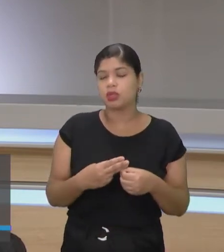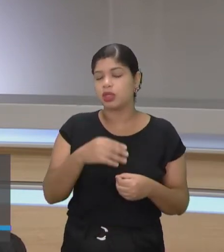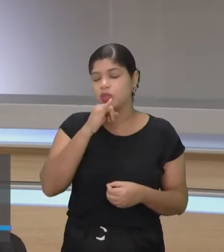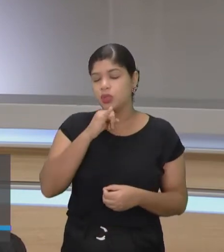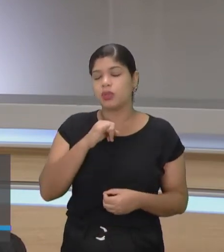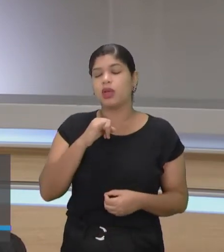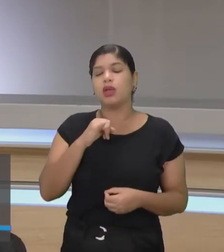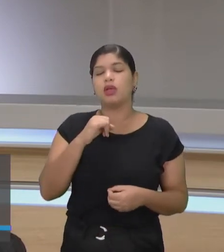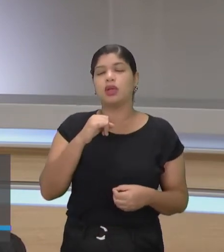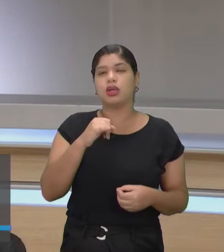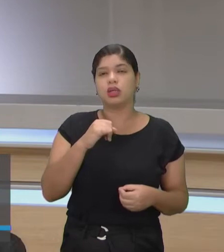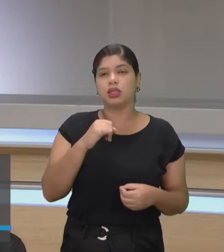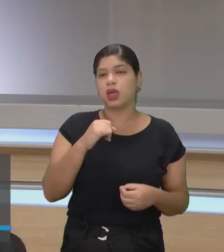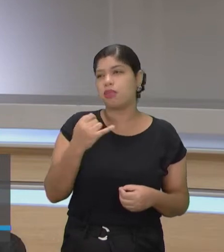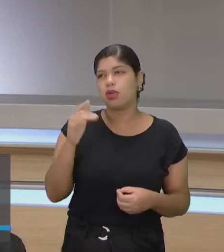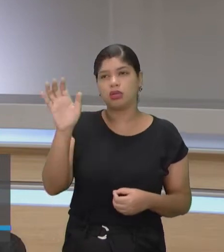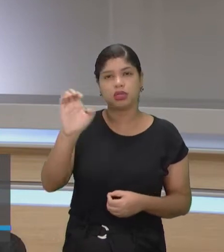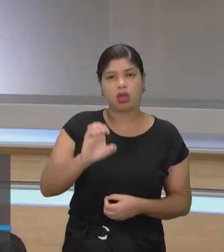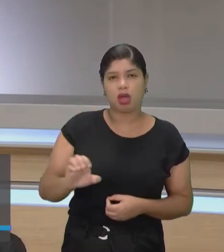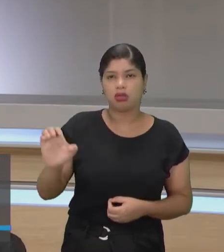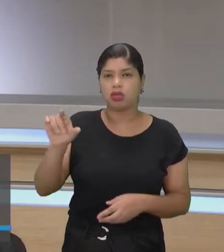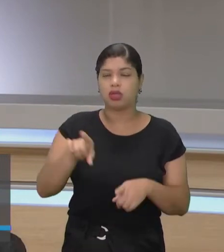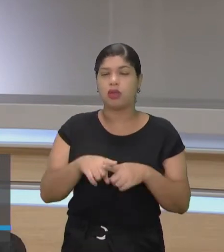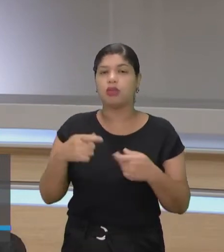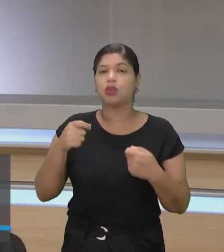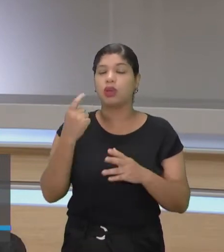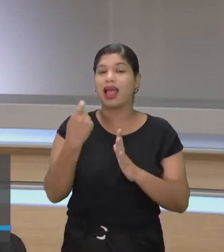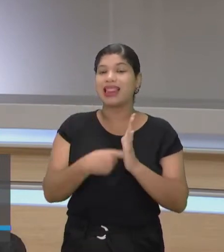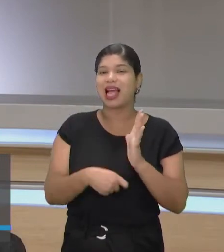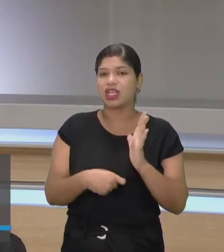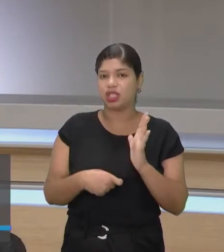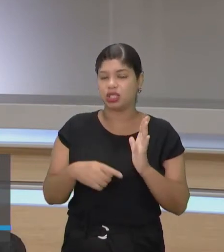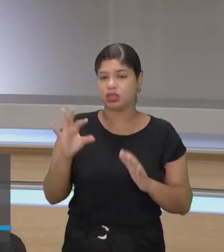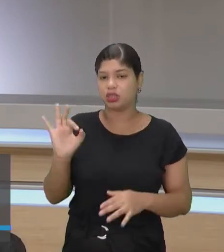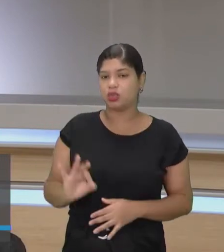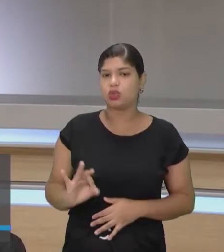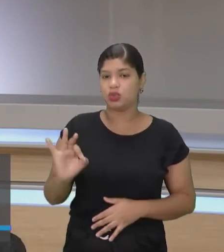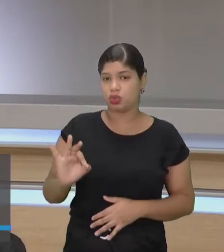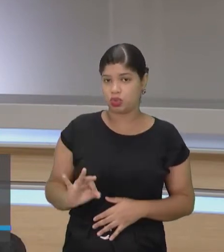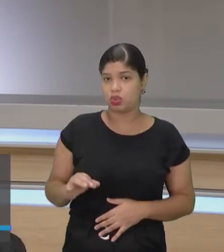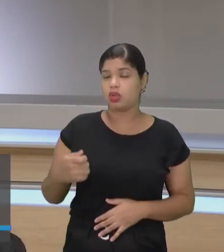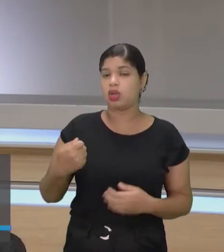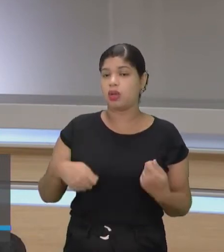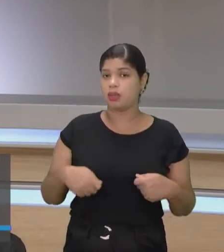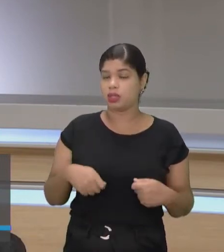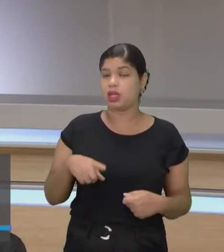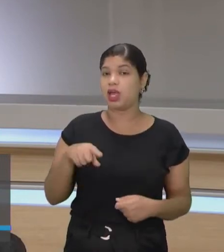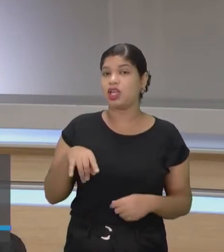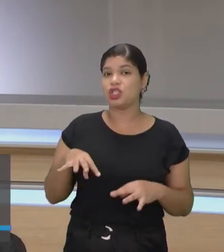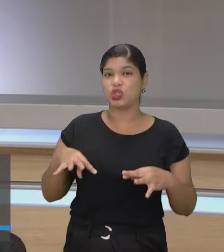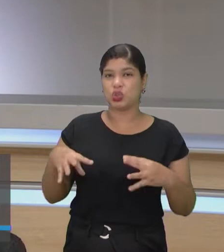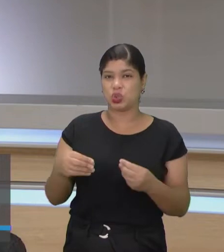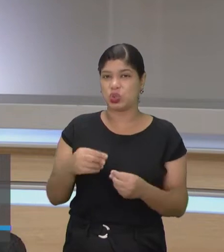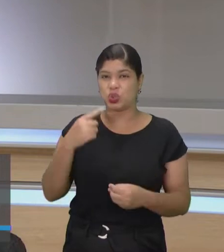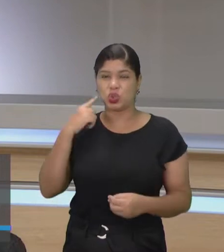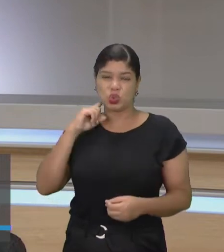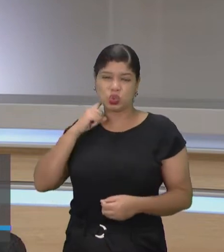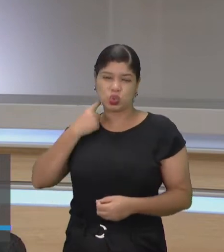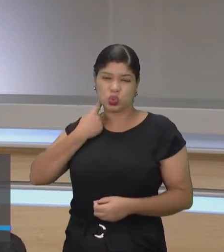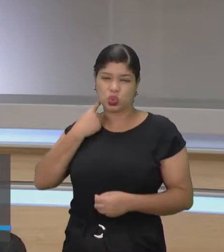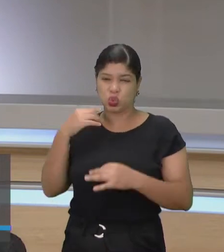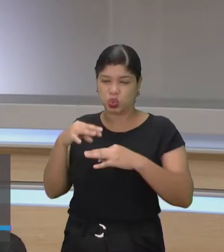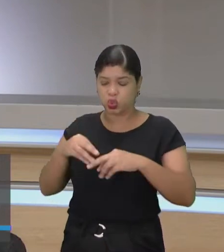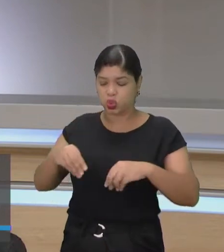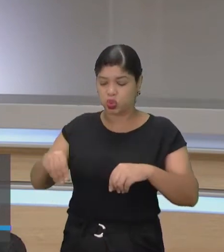e municípios, a colocarem ali a taxa do lixo. E é uma taxa de coleta de resíduos sólidos. Essa taxa, ela é de